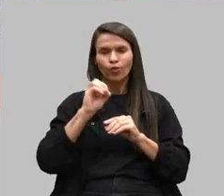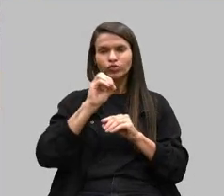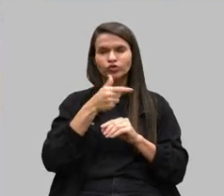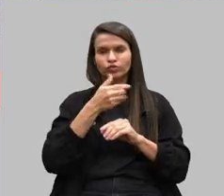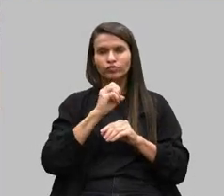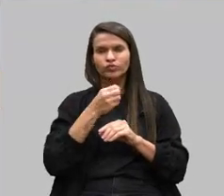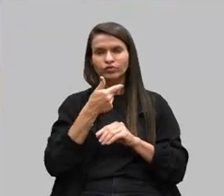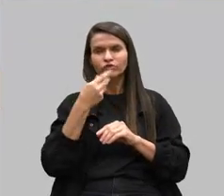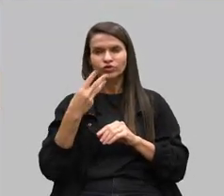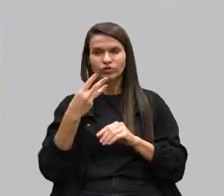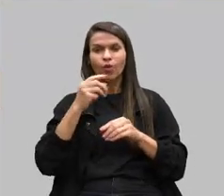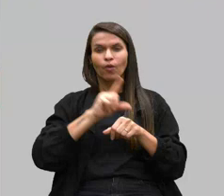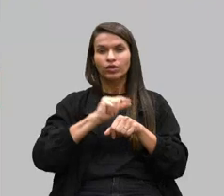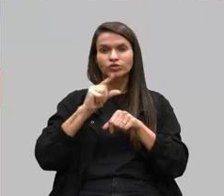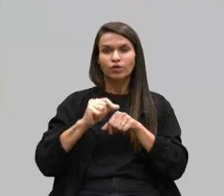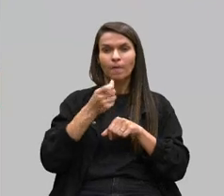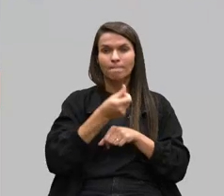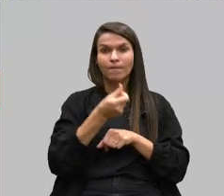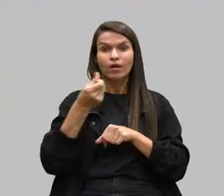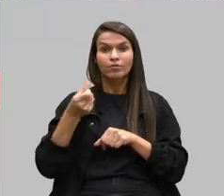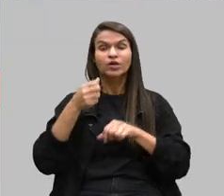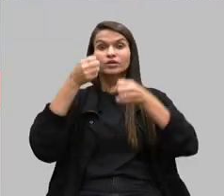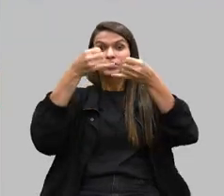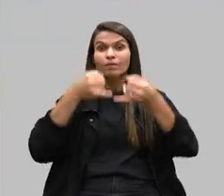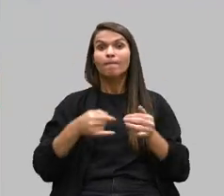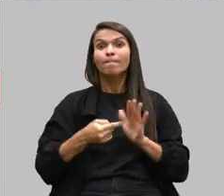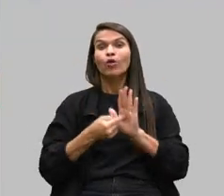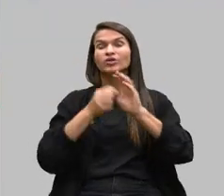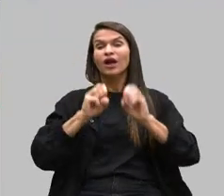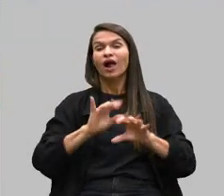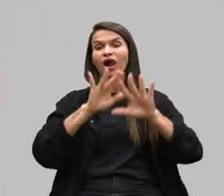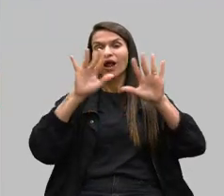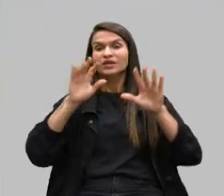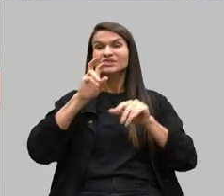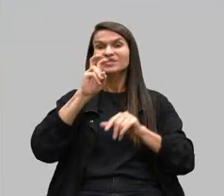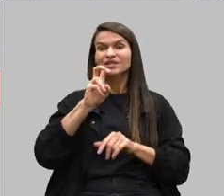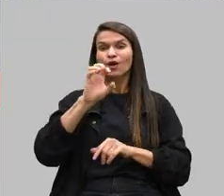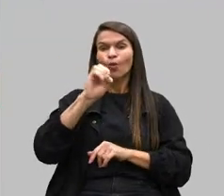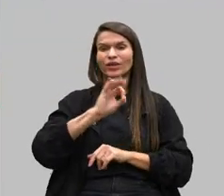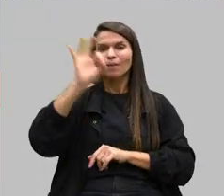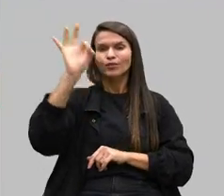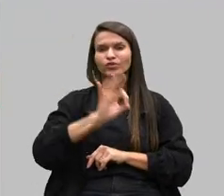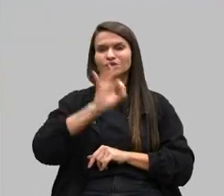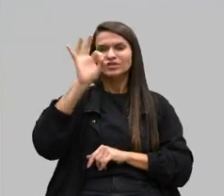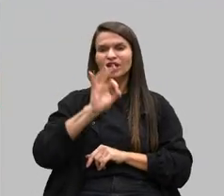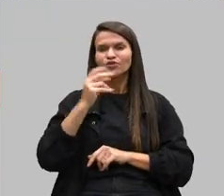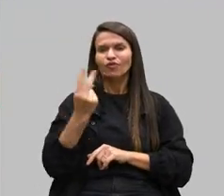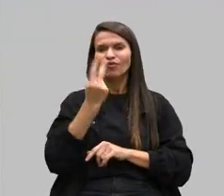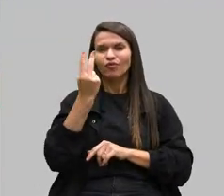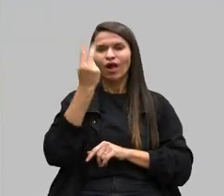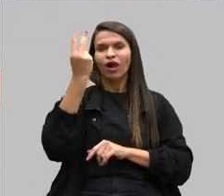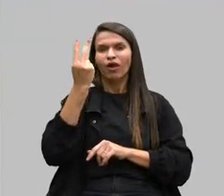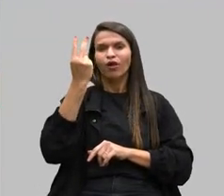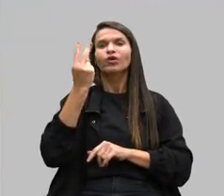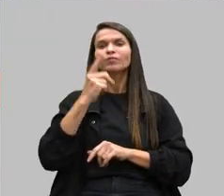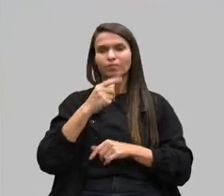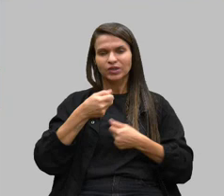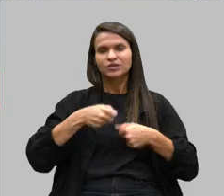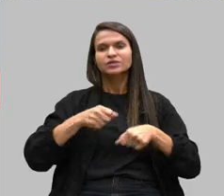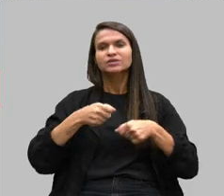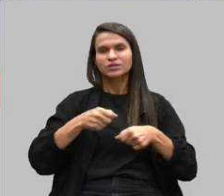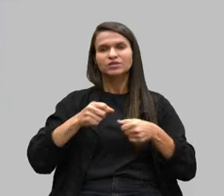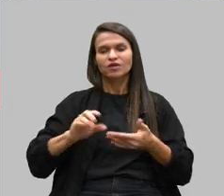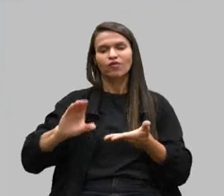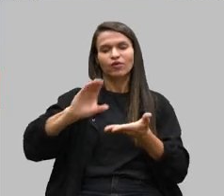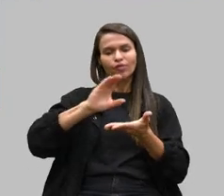o artigo 66 fala claramente 50% do valor tem que sim vir para o